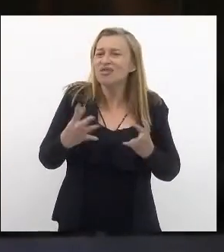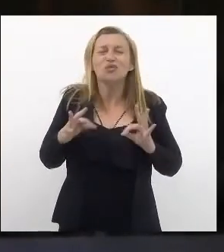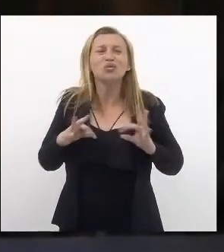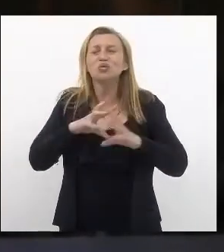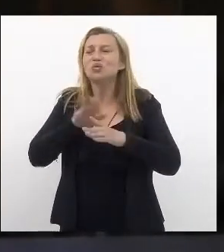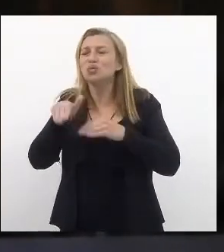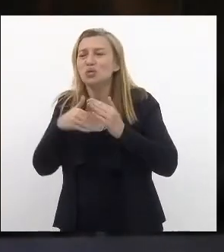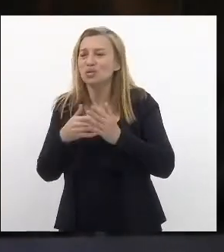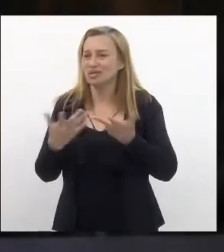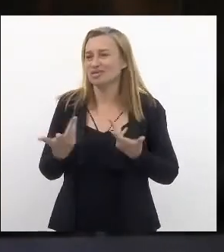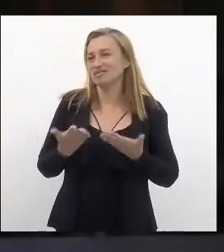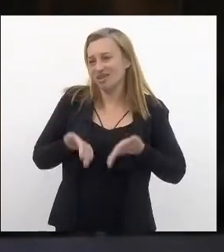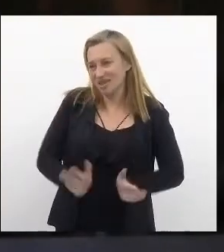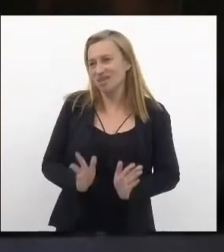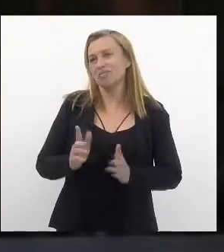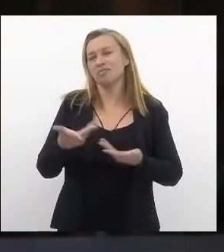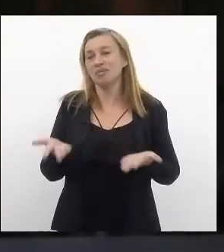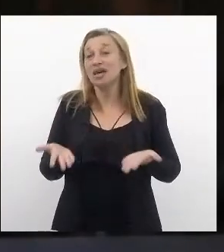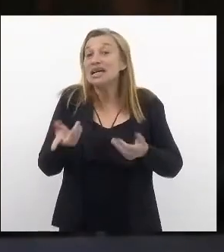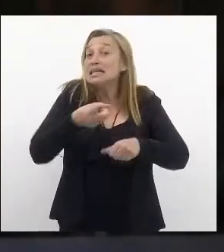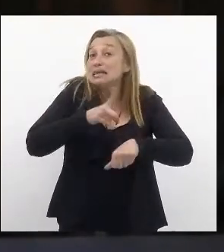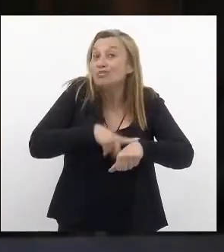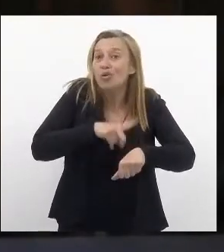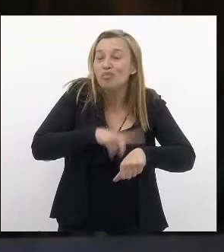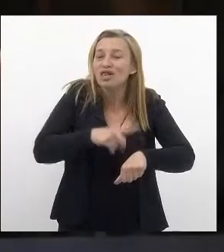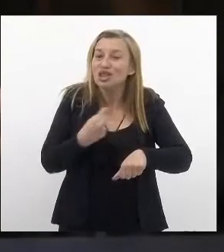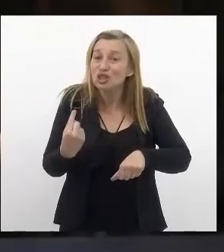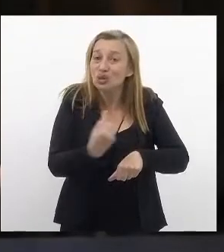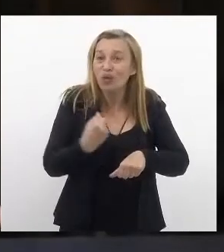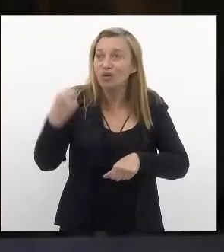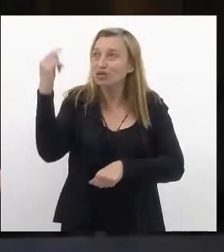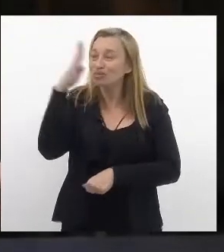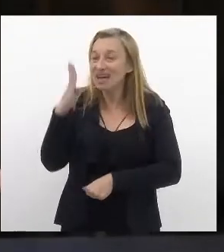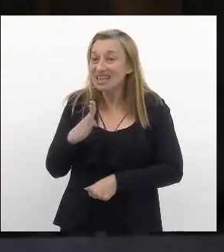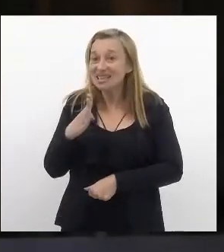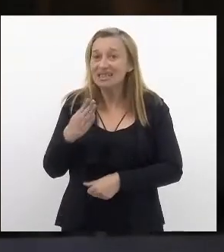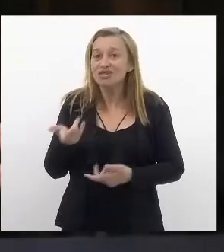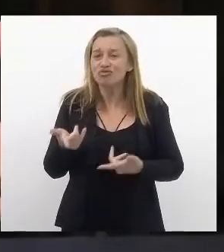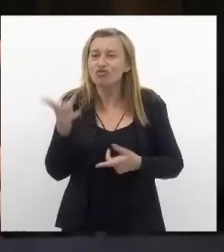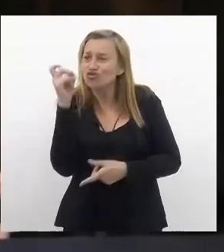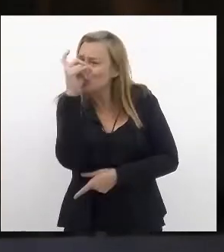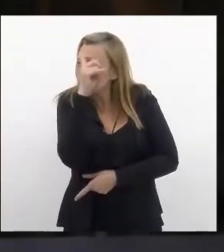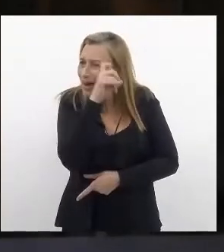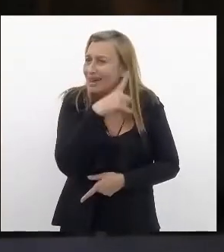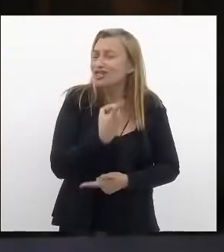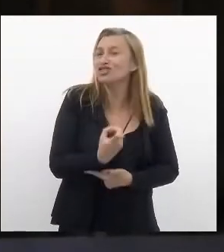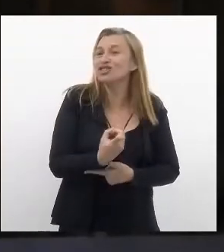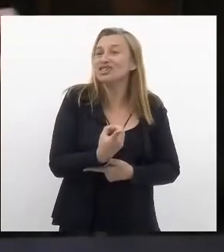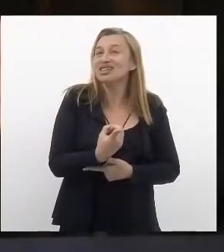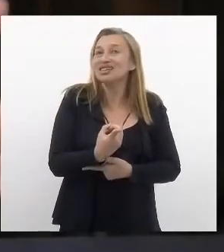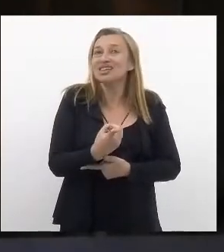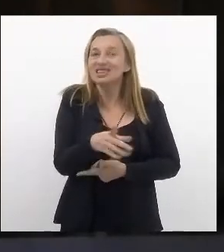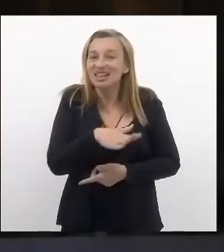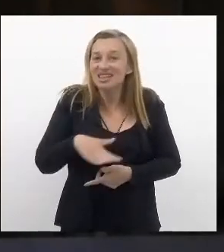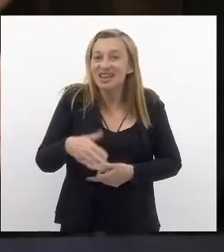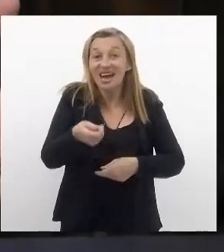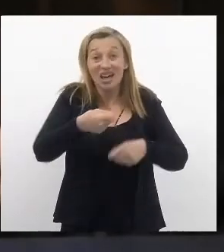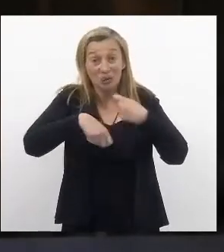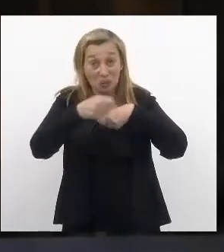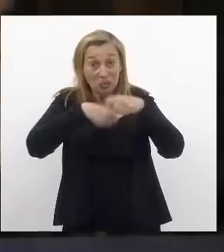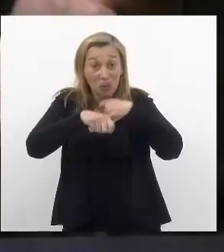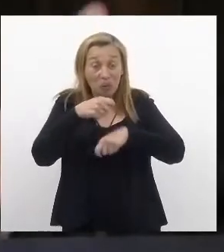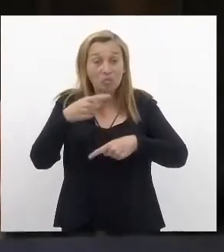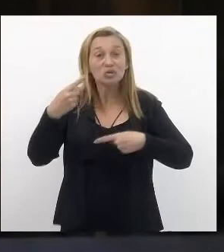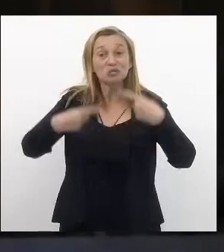isso. Nesse momento em que nós no Brasil passamos por dificuldades nos campos econômico,